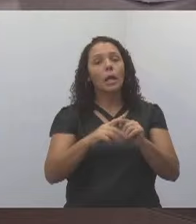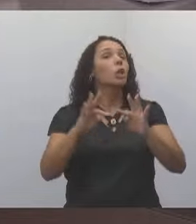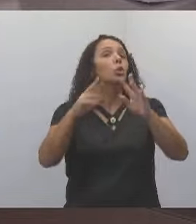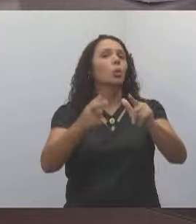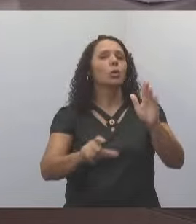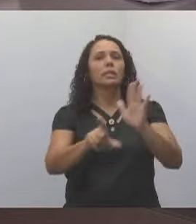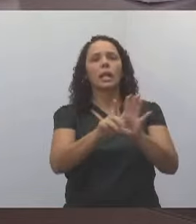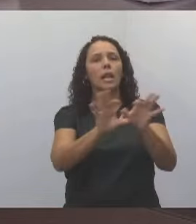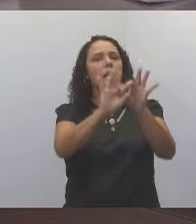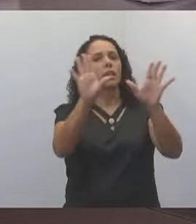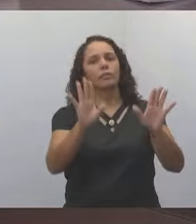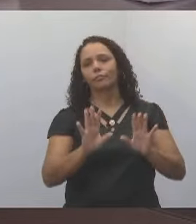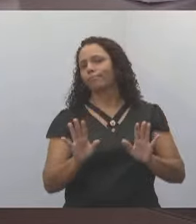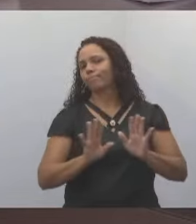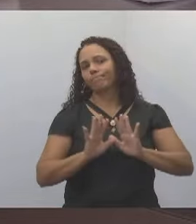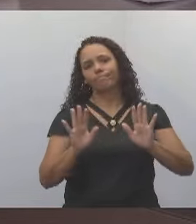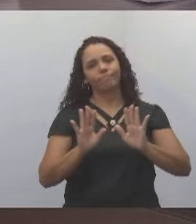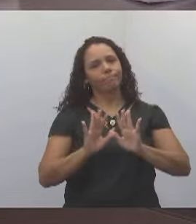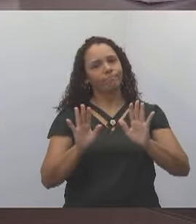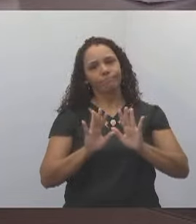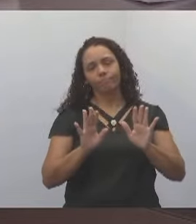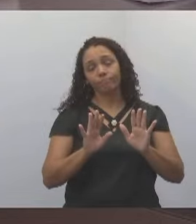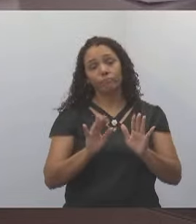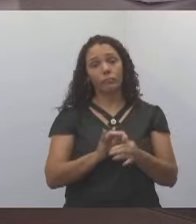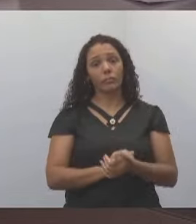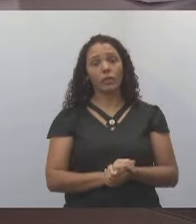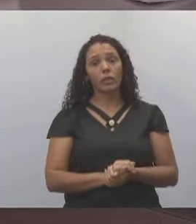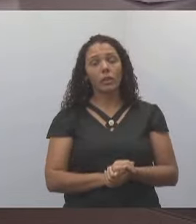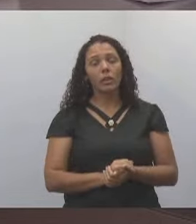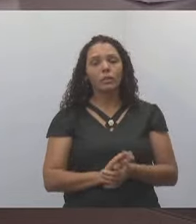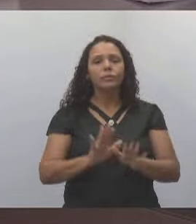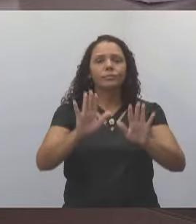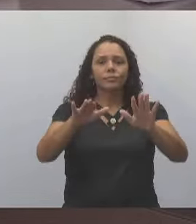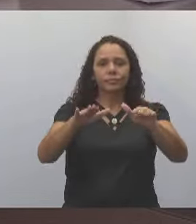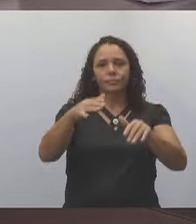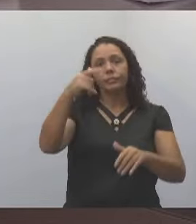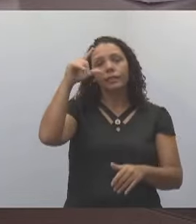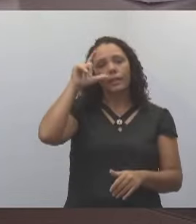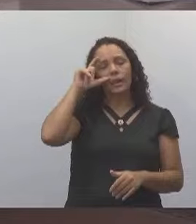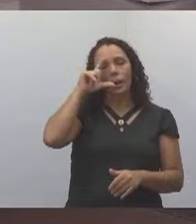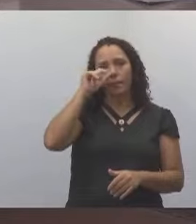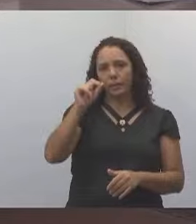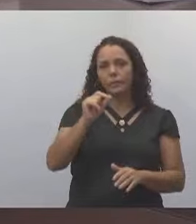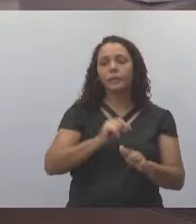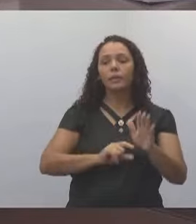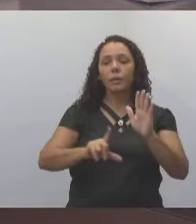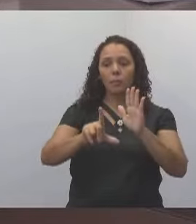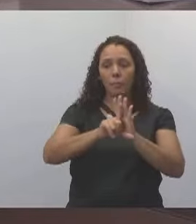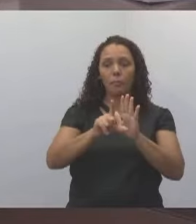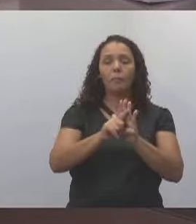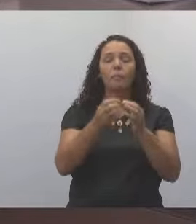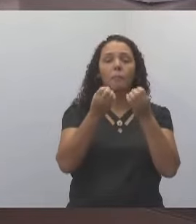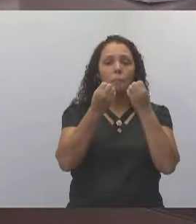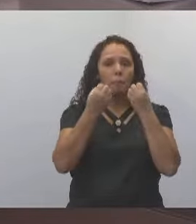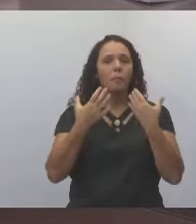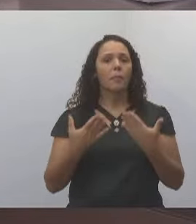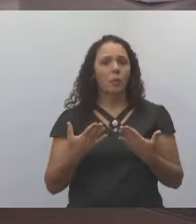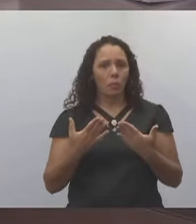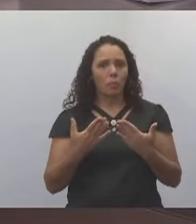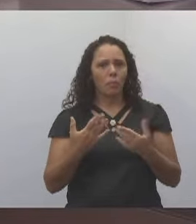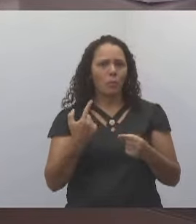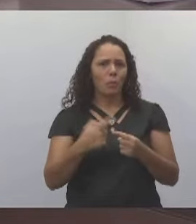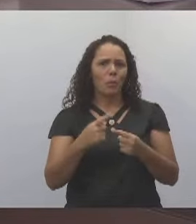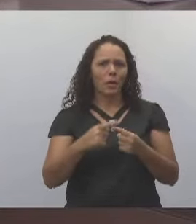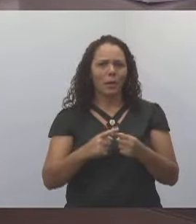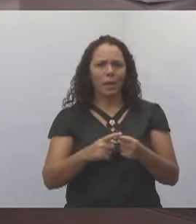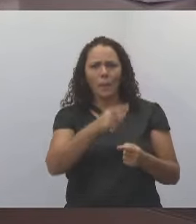é? Que está no nosso âmbito aí de poder fazer. Mas, vereador Abner, é uma lei muito bem-vinda, não é? Porque ninguém é obrigado a escutar barulho de